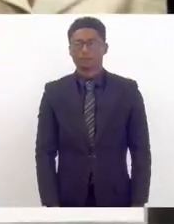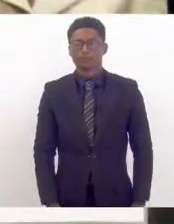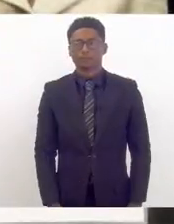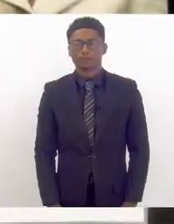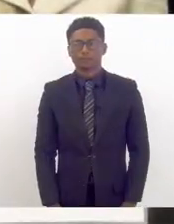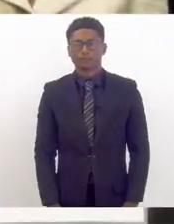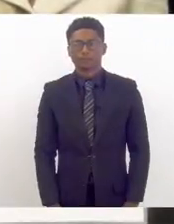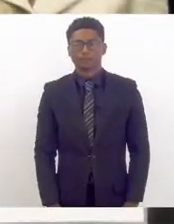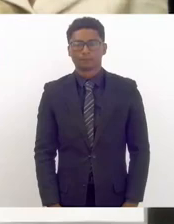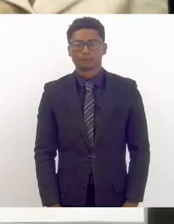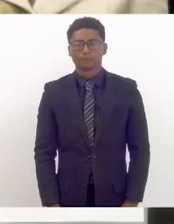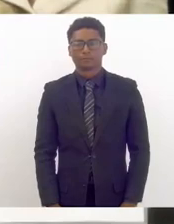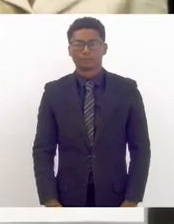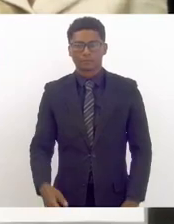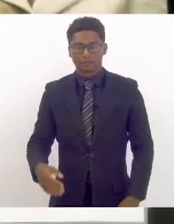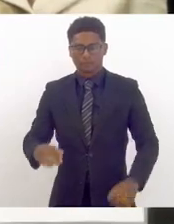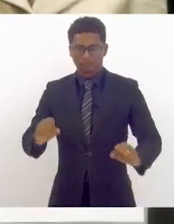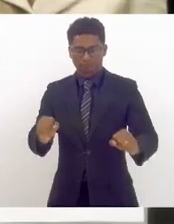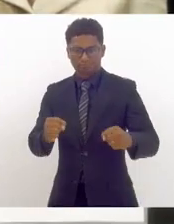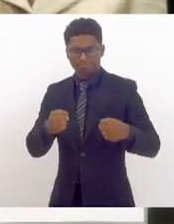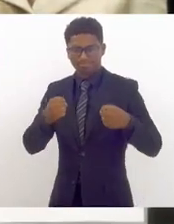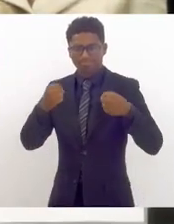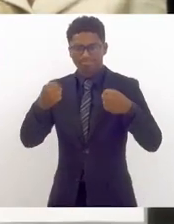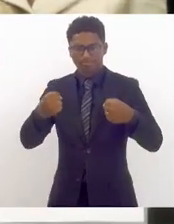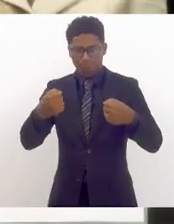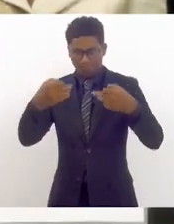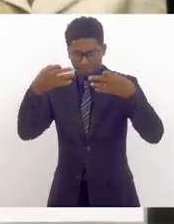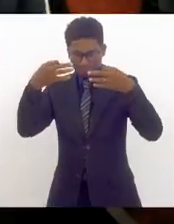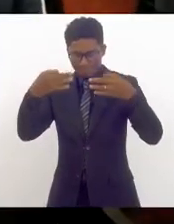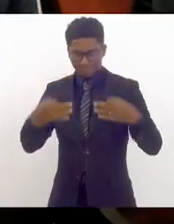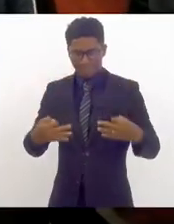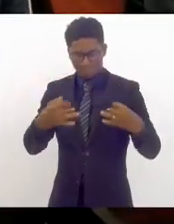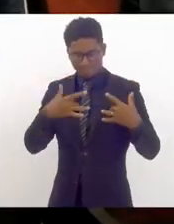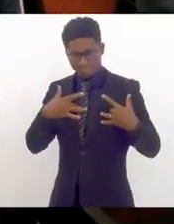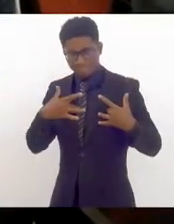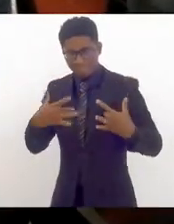servindo com honra, lealdade e dedicação